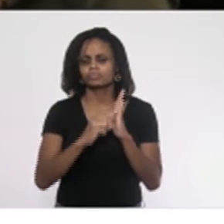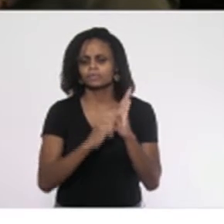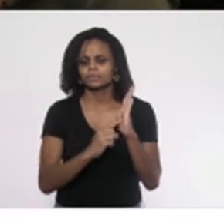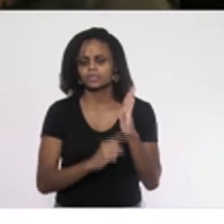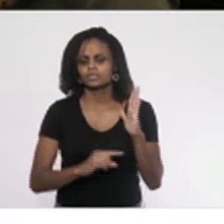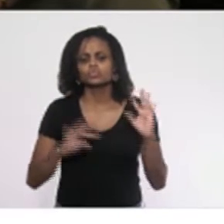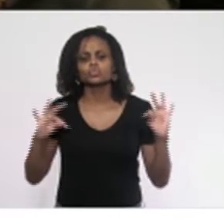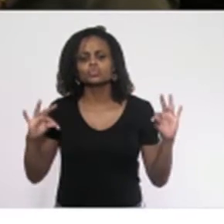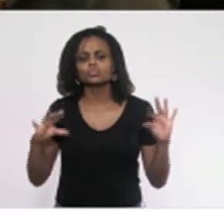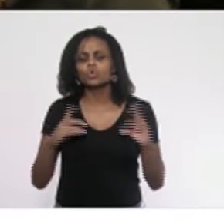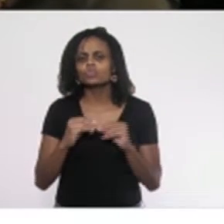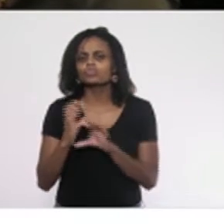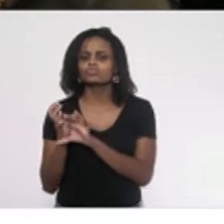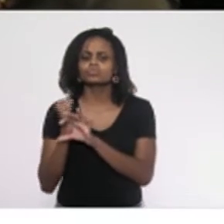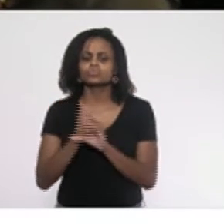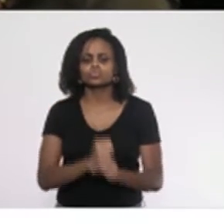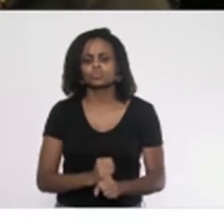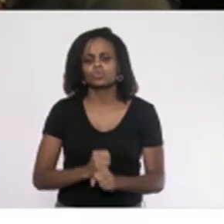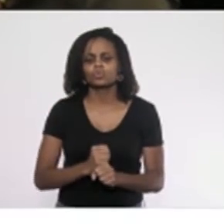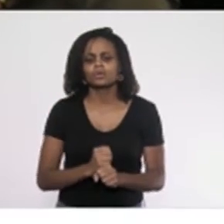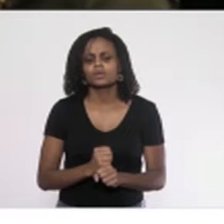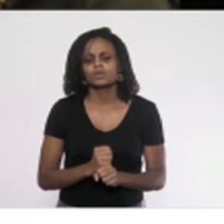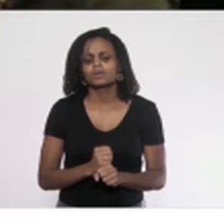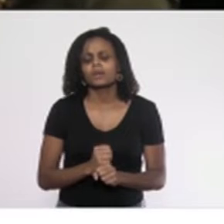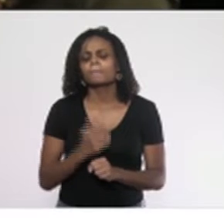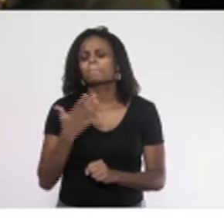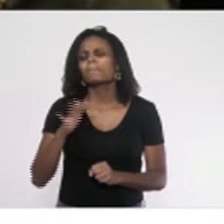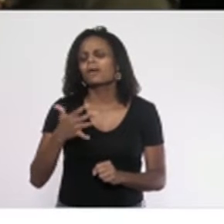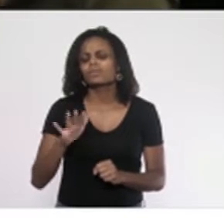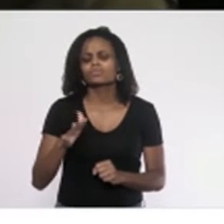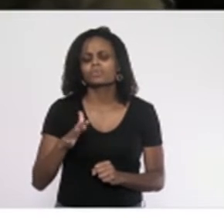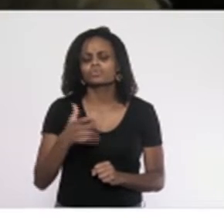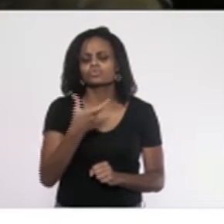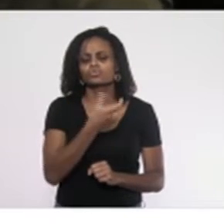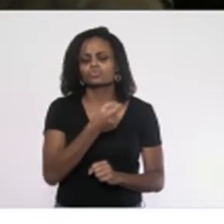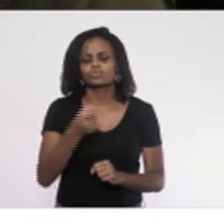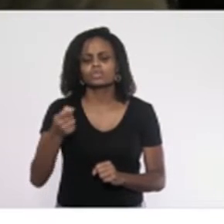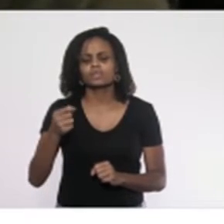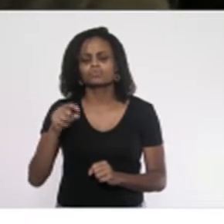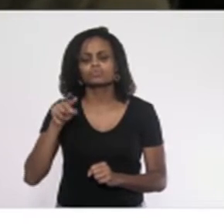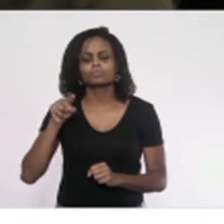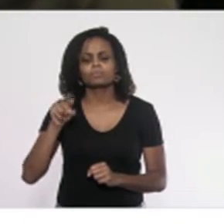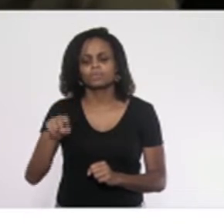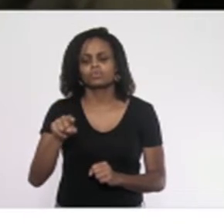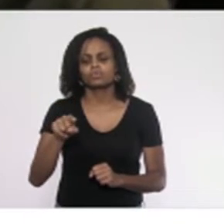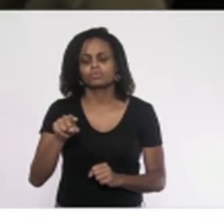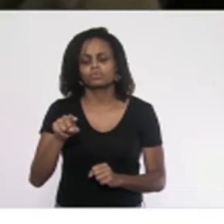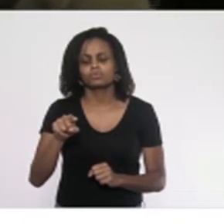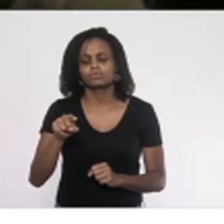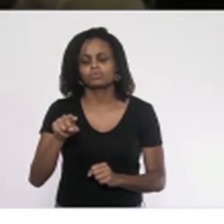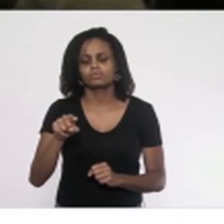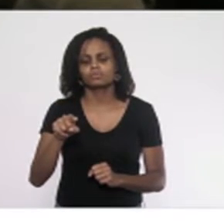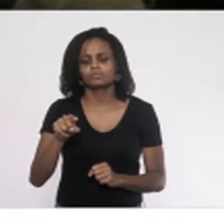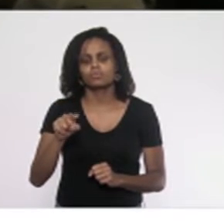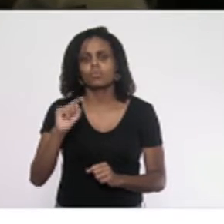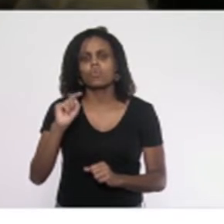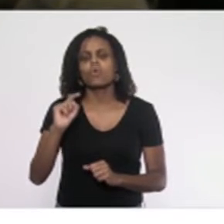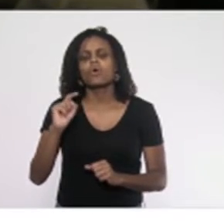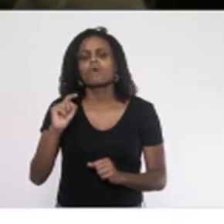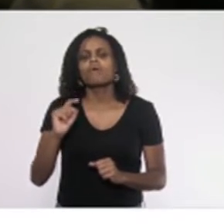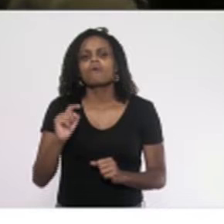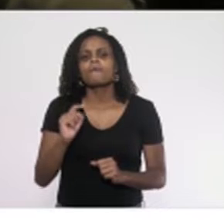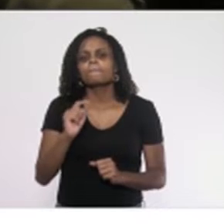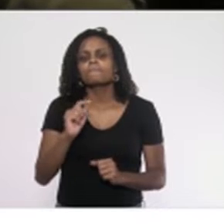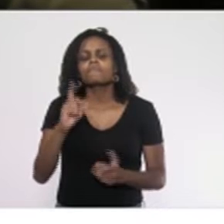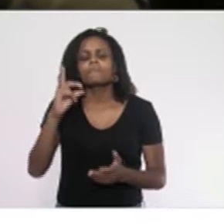com quantos são? 200 mil, né? Com aproximadamente 200 mil devedores da